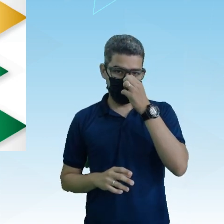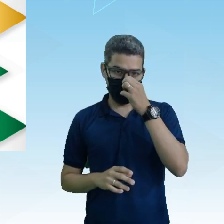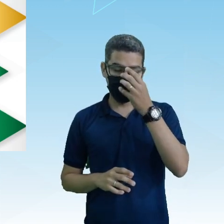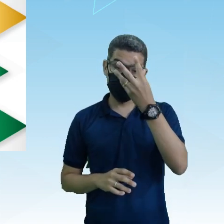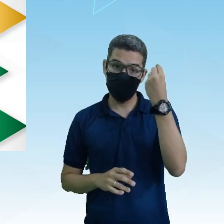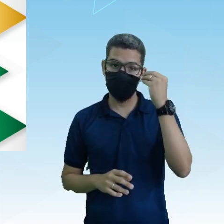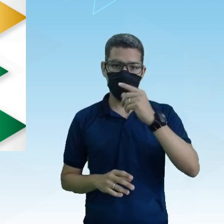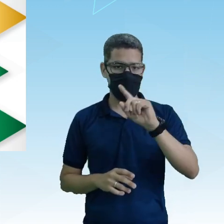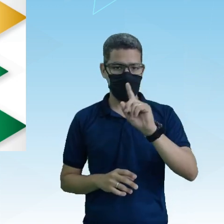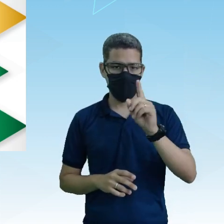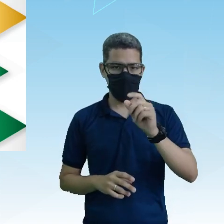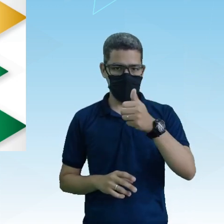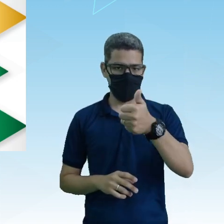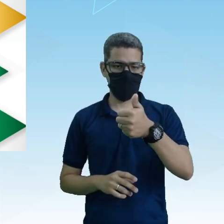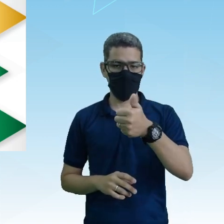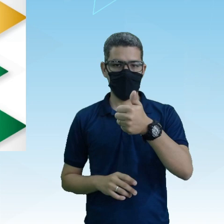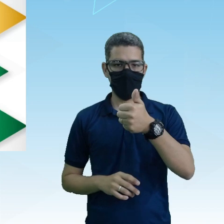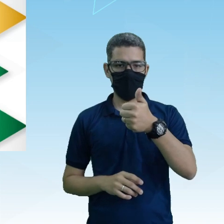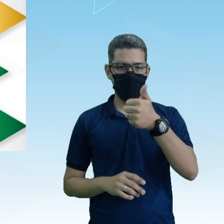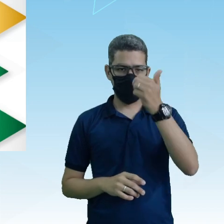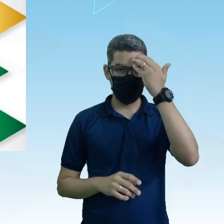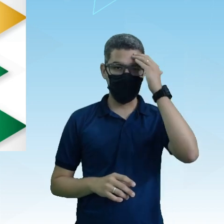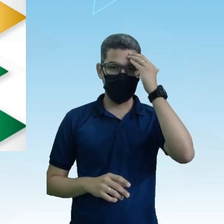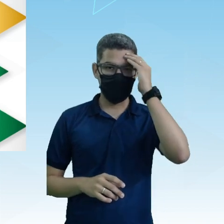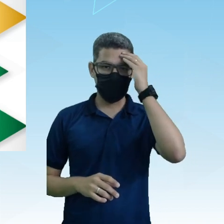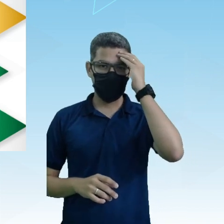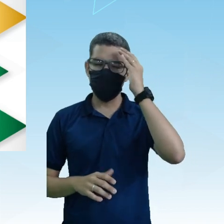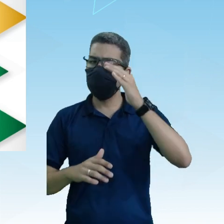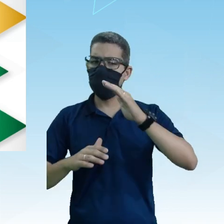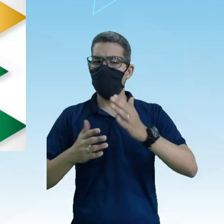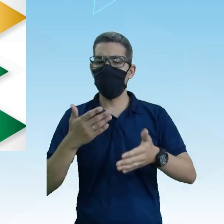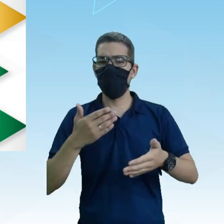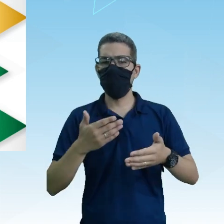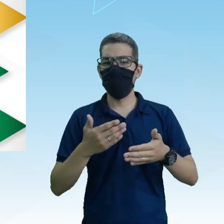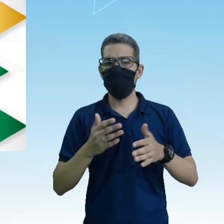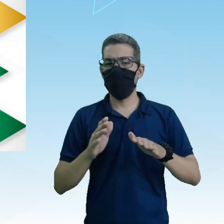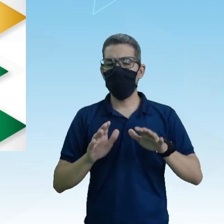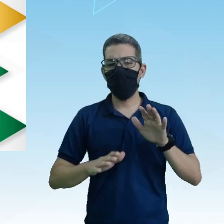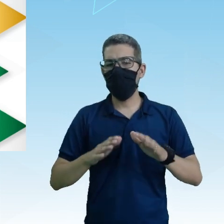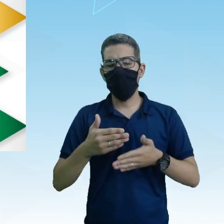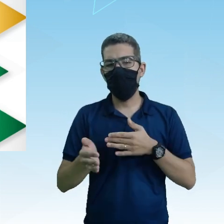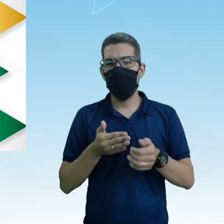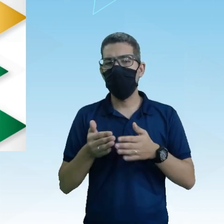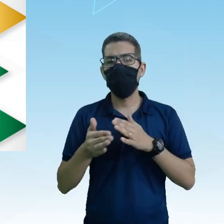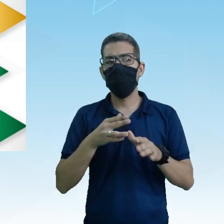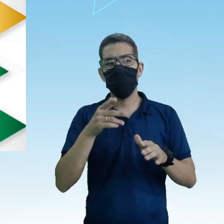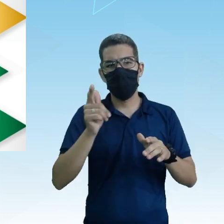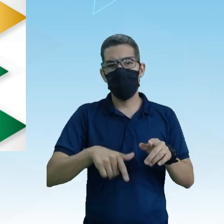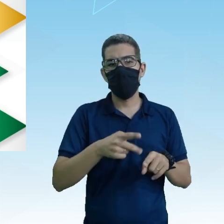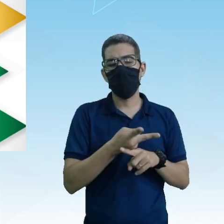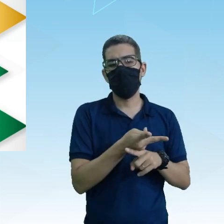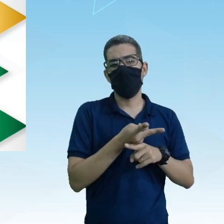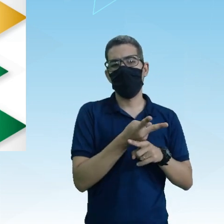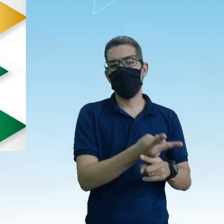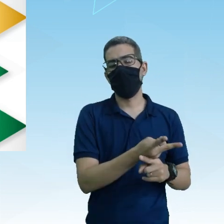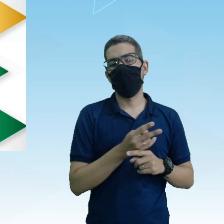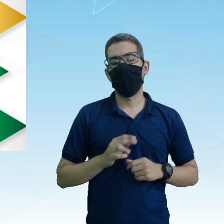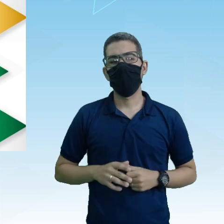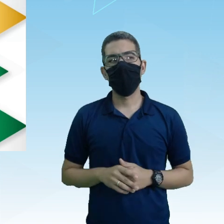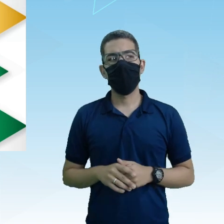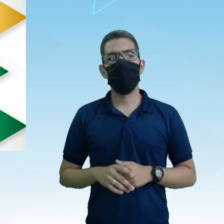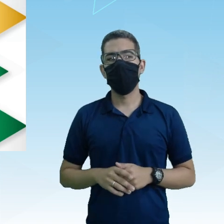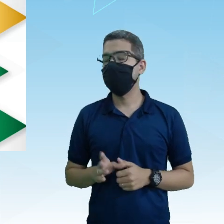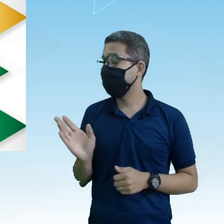disso, beleza? Tá tranquilo? Deu para entender? E qualquer coisa pesquisa um pouquinho mais. Então lá no documento lá do Hiparco, ele pegou